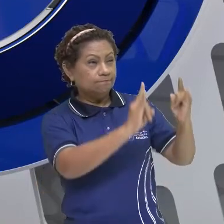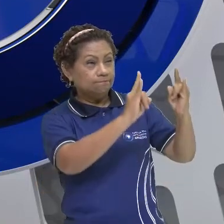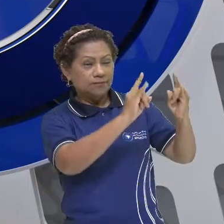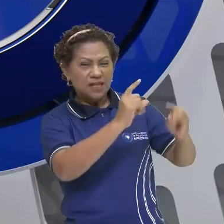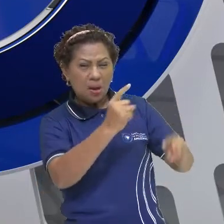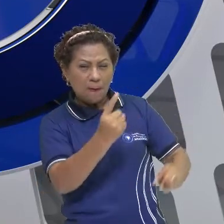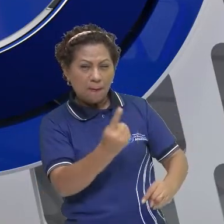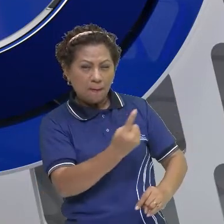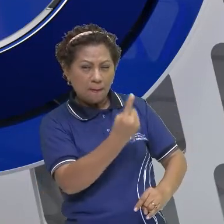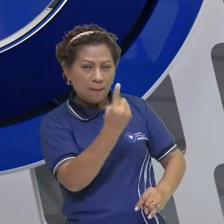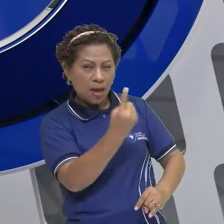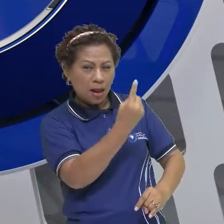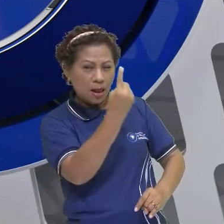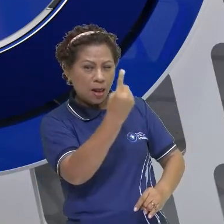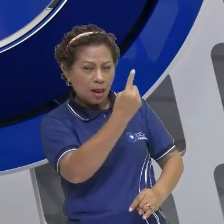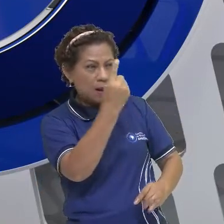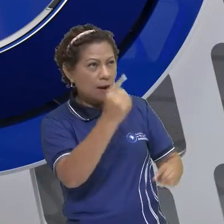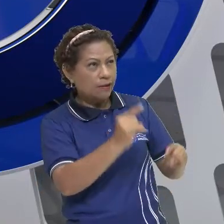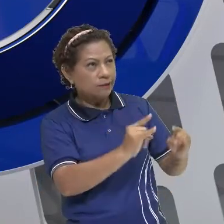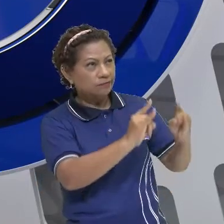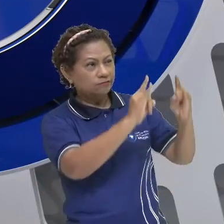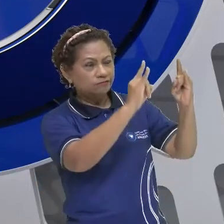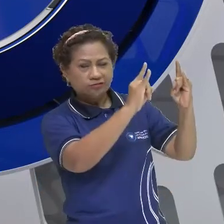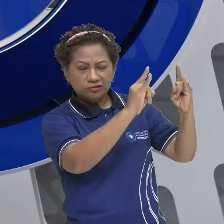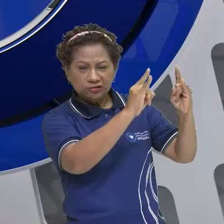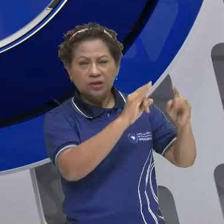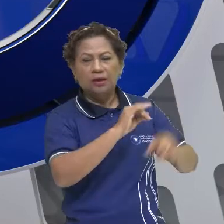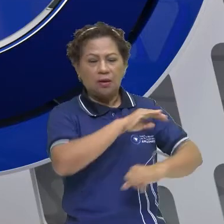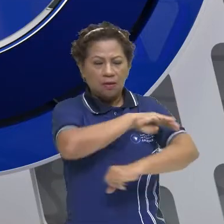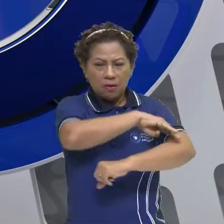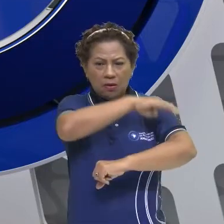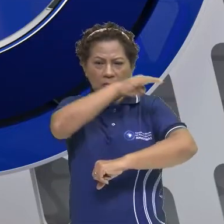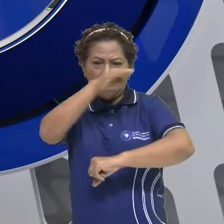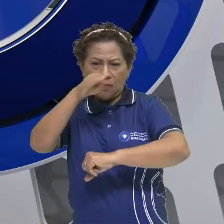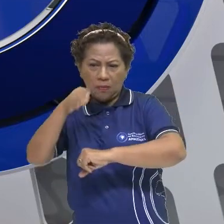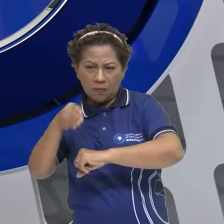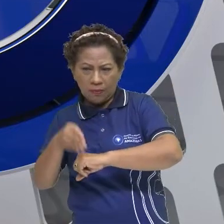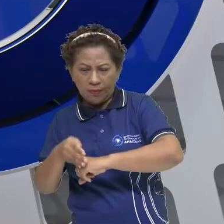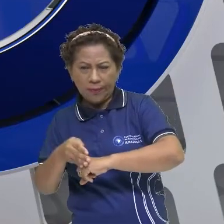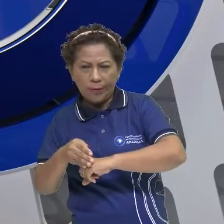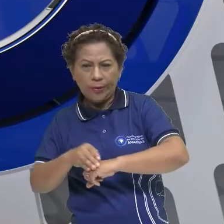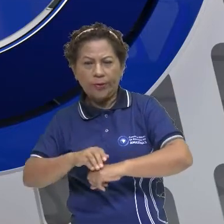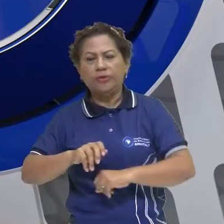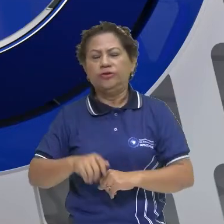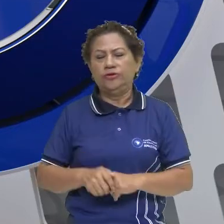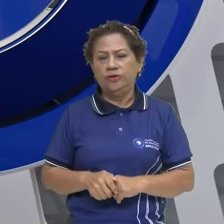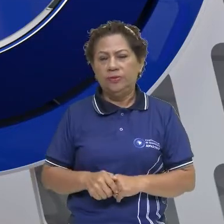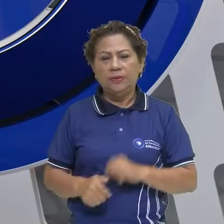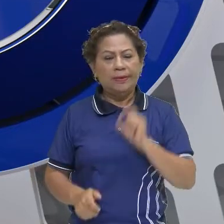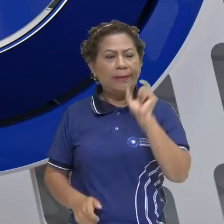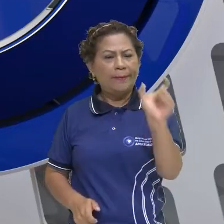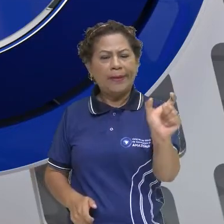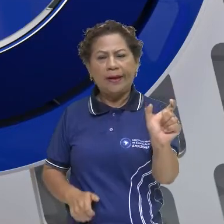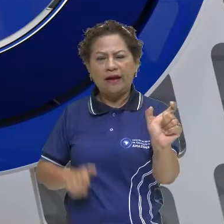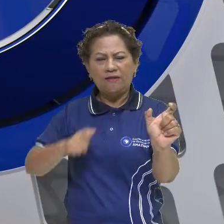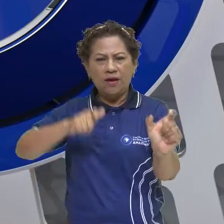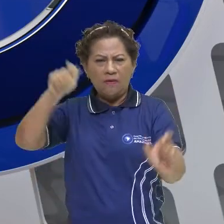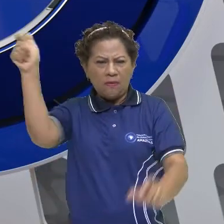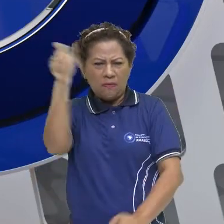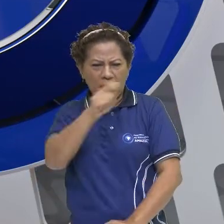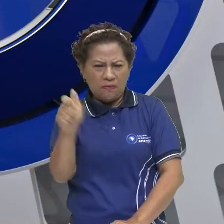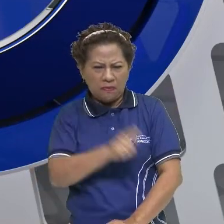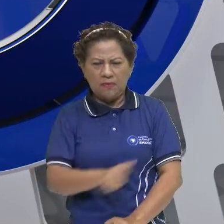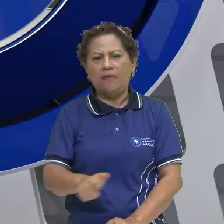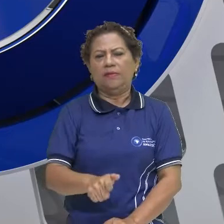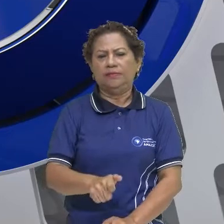prédios particulares muito altos, pontes, viadutos, para escrever as suas palavras, as suas